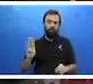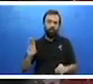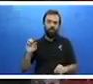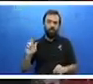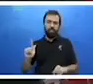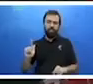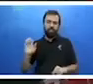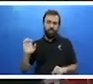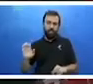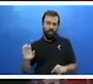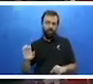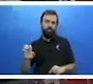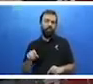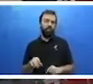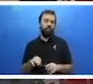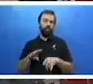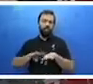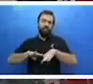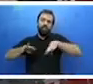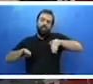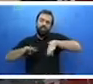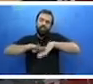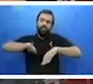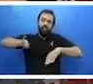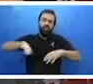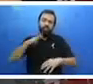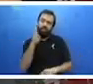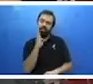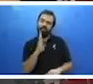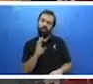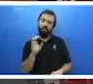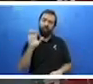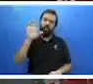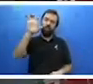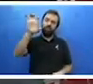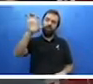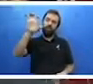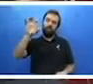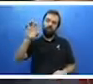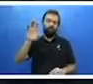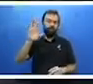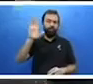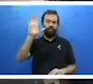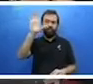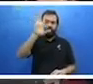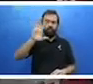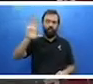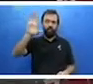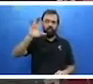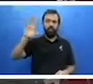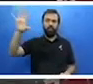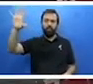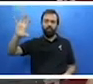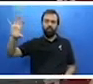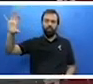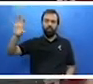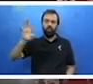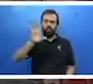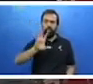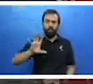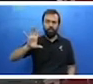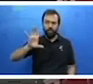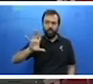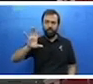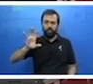agrupou os estados brasileiros em regiões. Atualmente são 5. Lembram que nós já